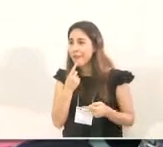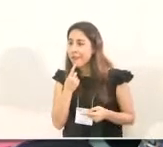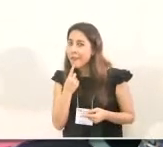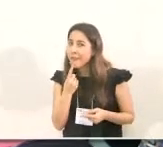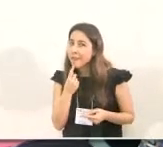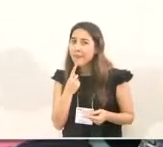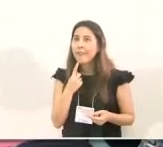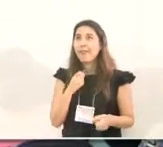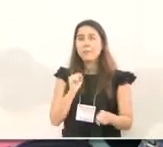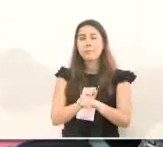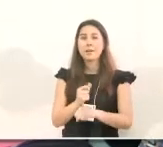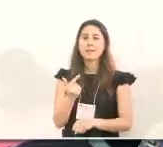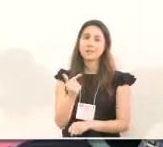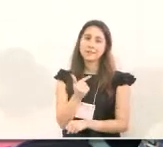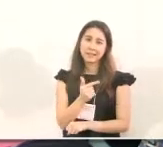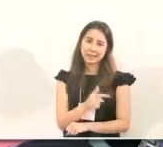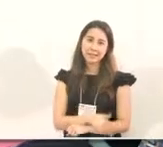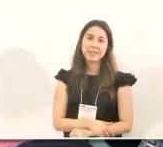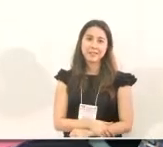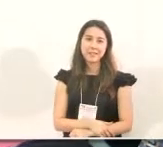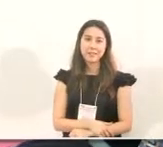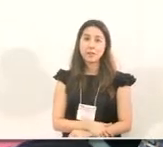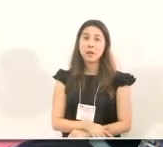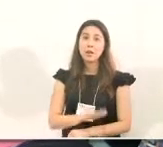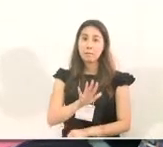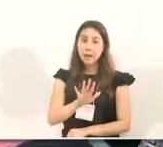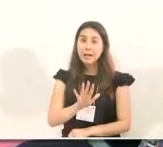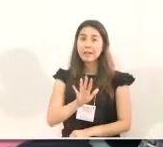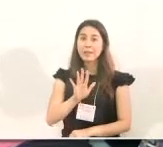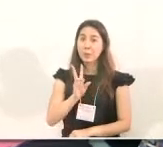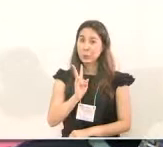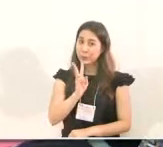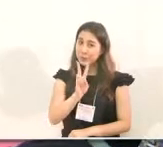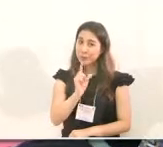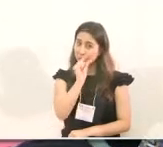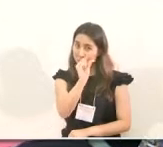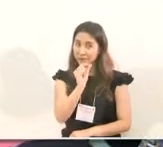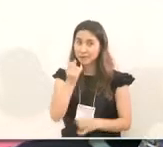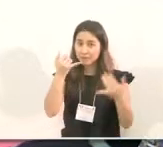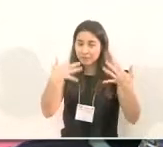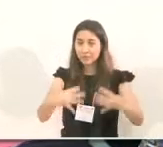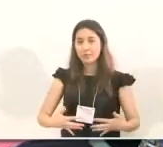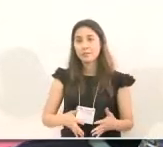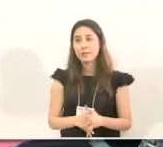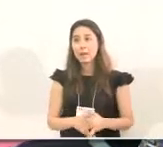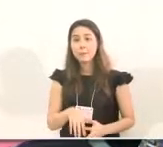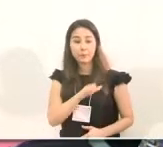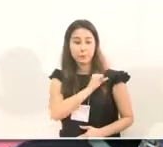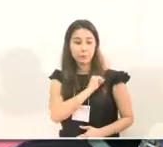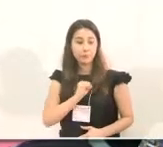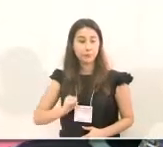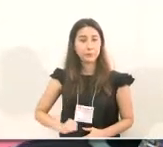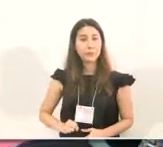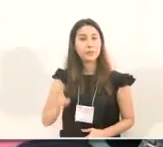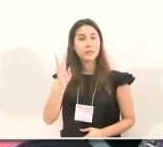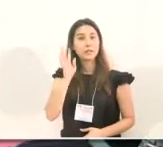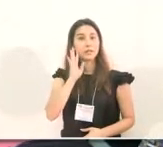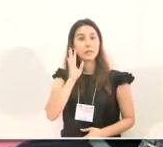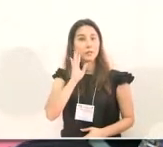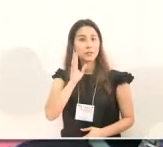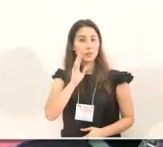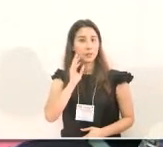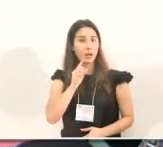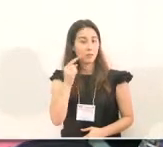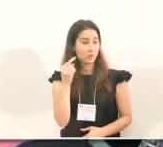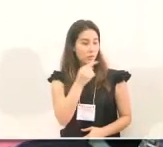pra ter uma idéia na em seu jogo foi interessante que essa situação de semi escravo que os